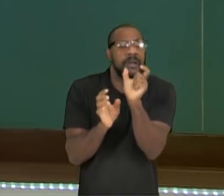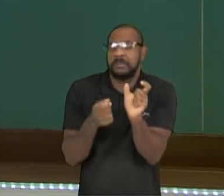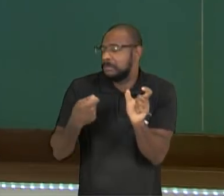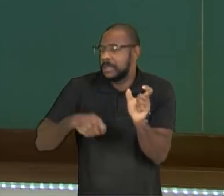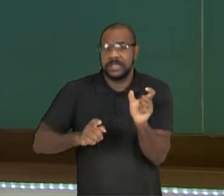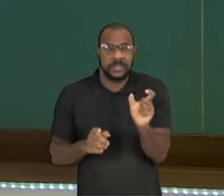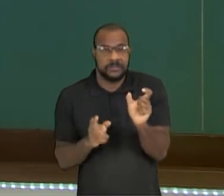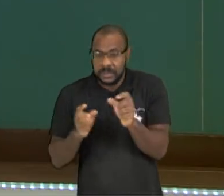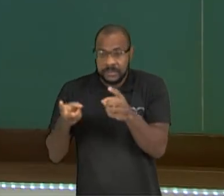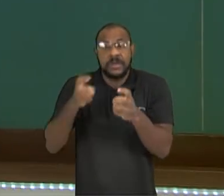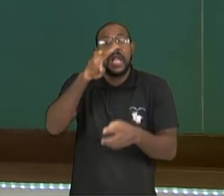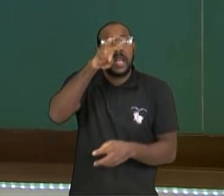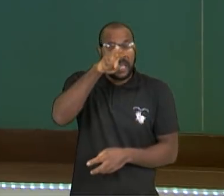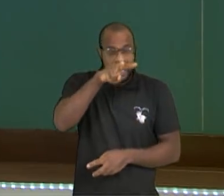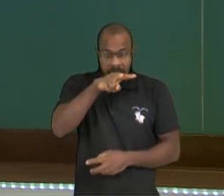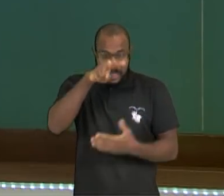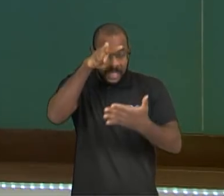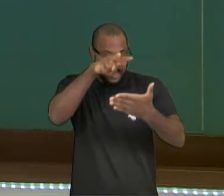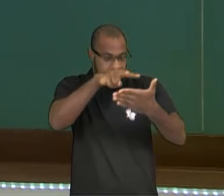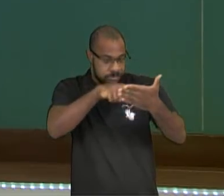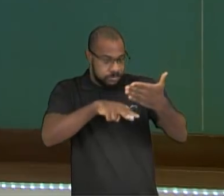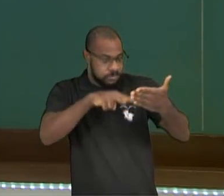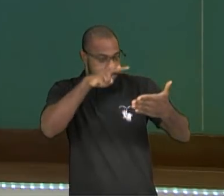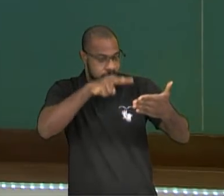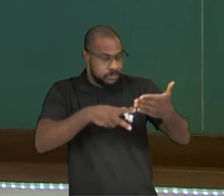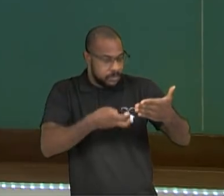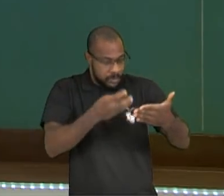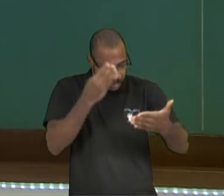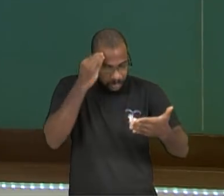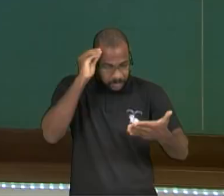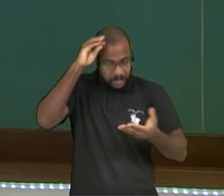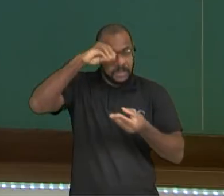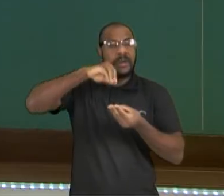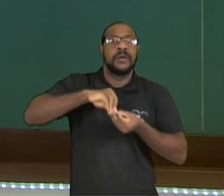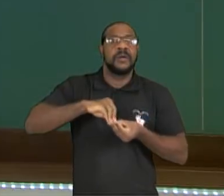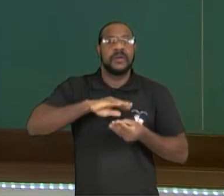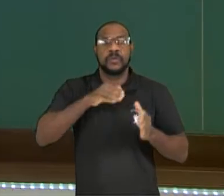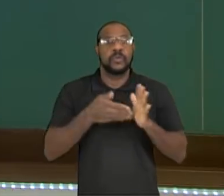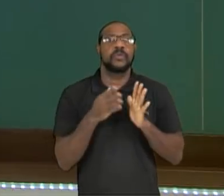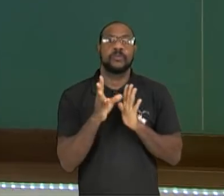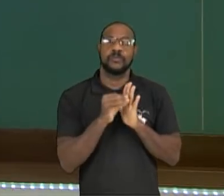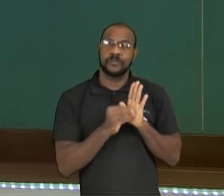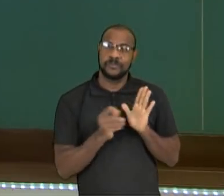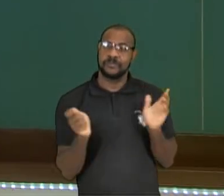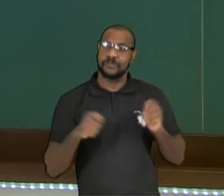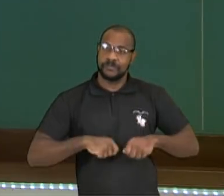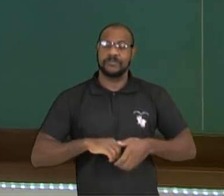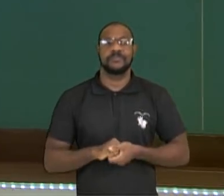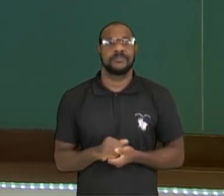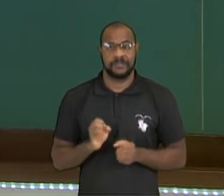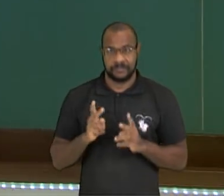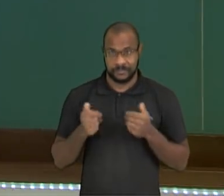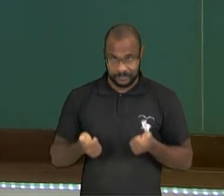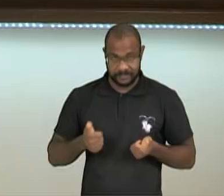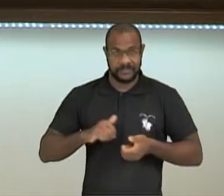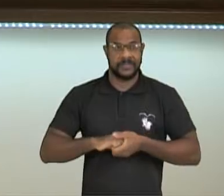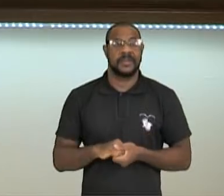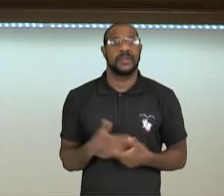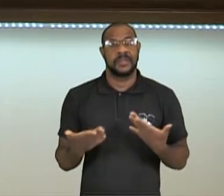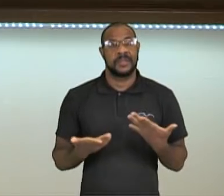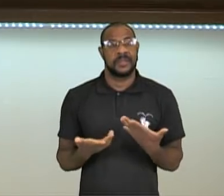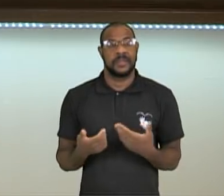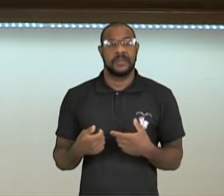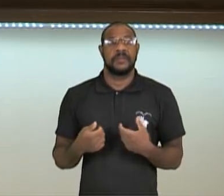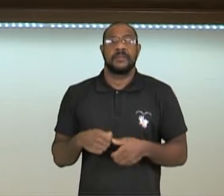não. Você vai ler todo o texto e vai compreender todo o conteúdo, ok? Beleza? Ótimo. Não